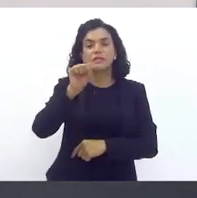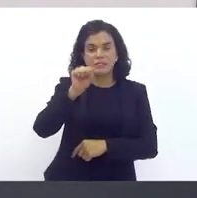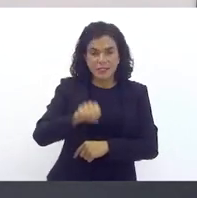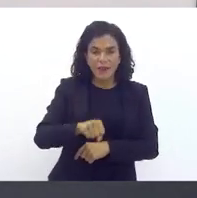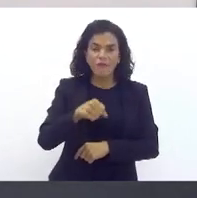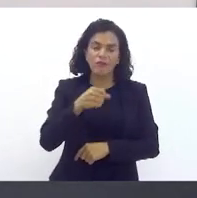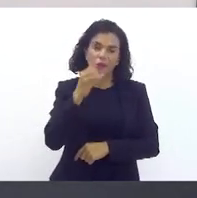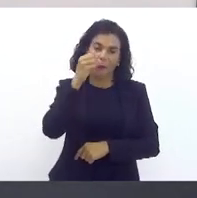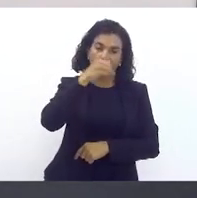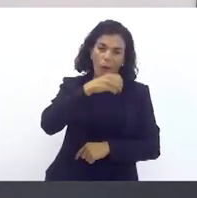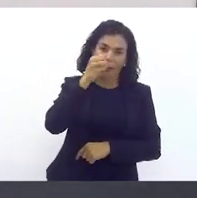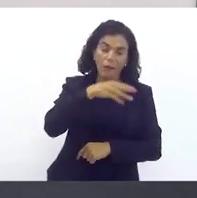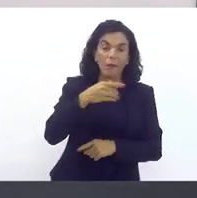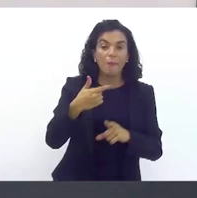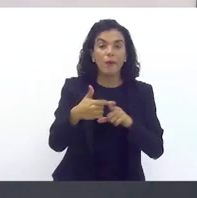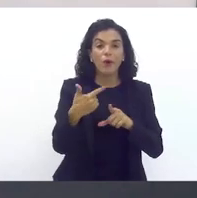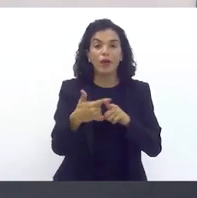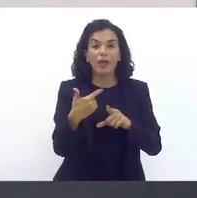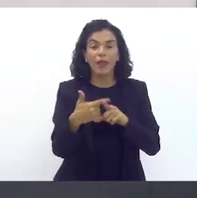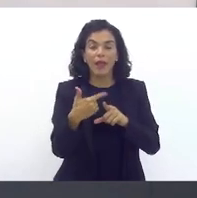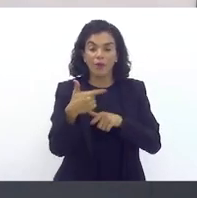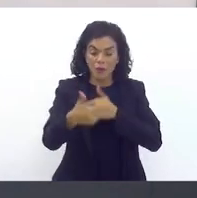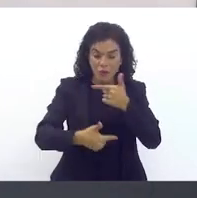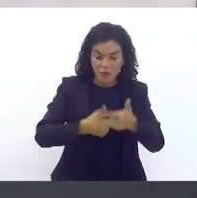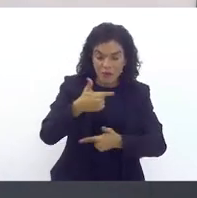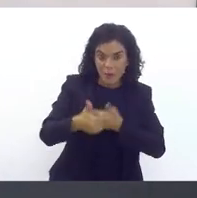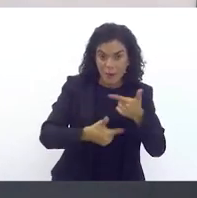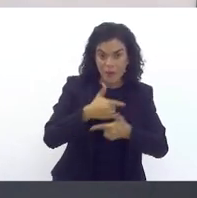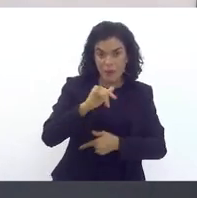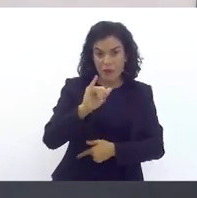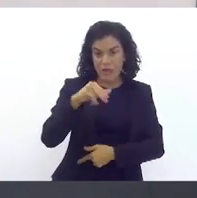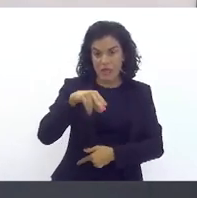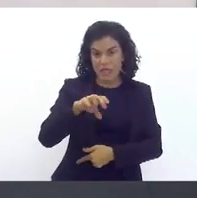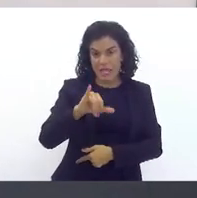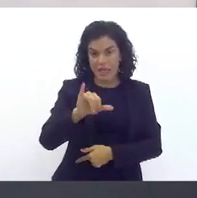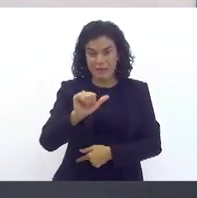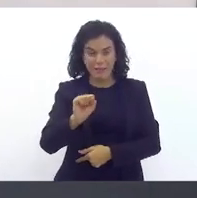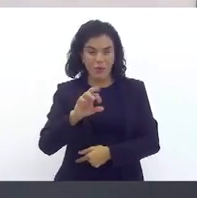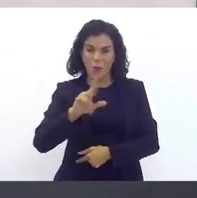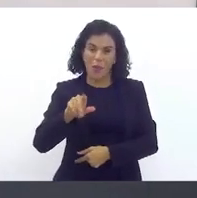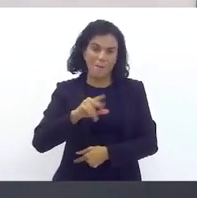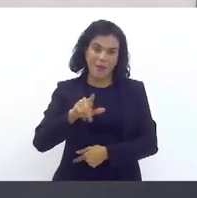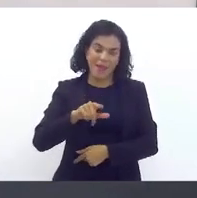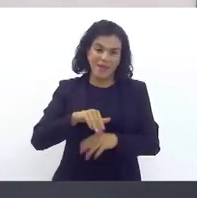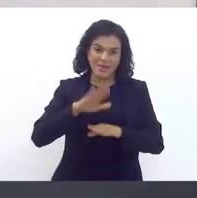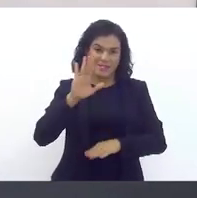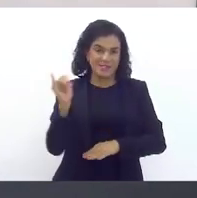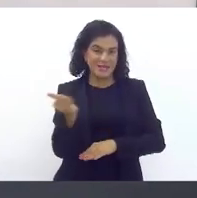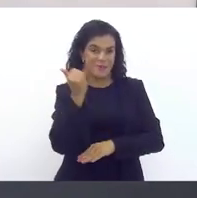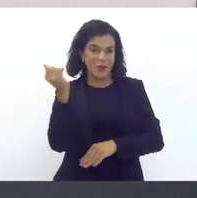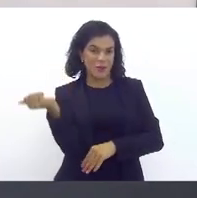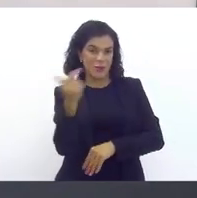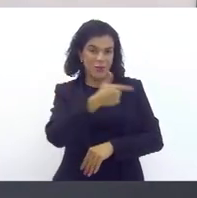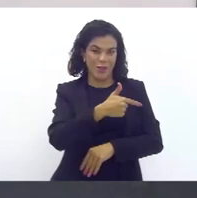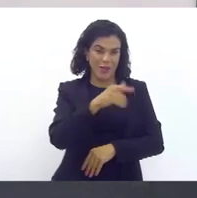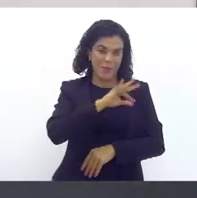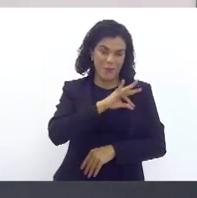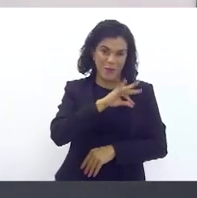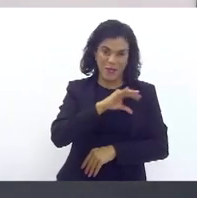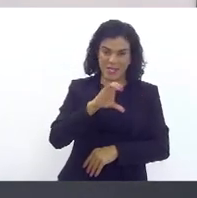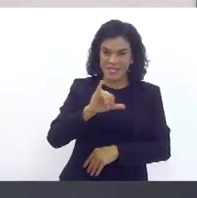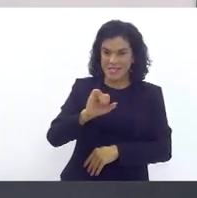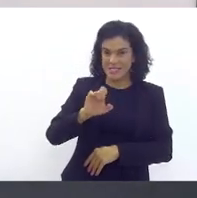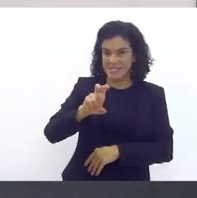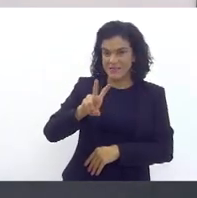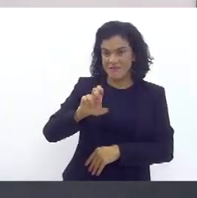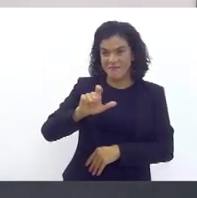indelicada, mas a atividade do INEA não é mais importante que a atividade da Polícia Civil. Me